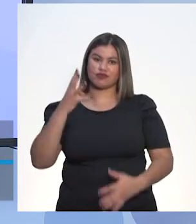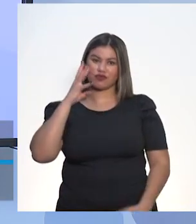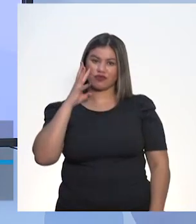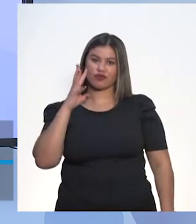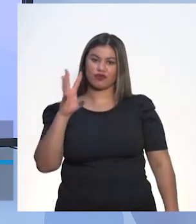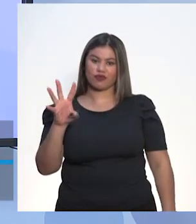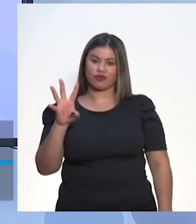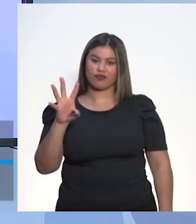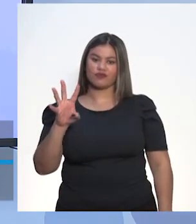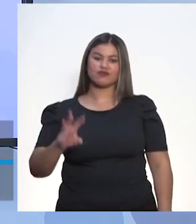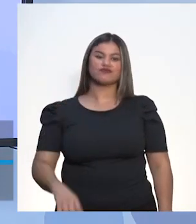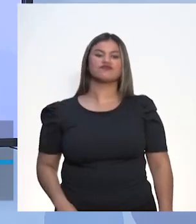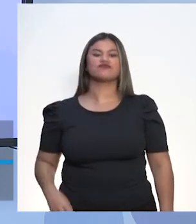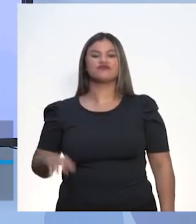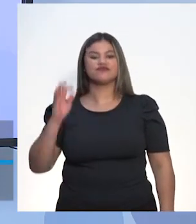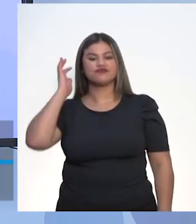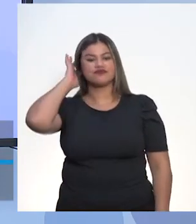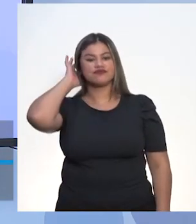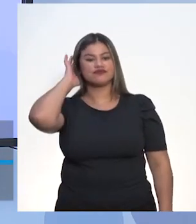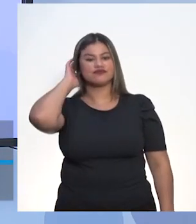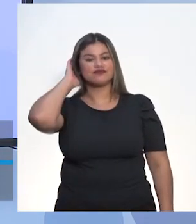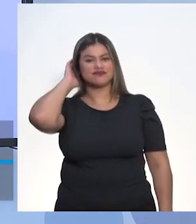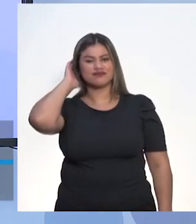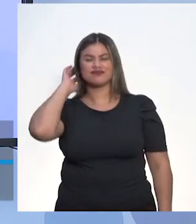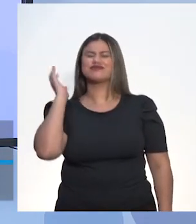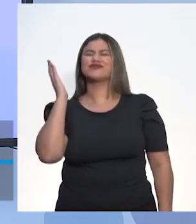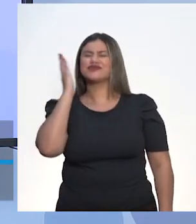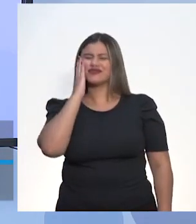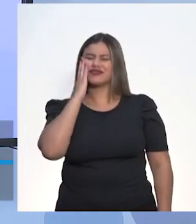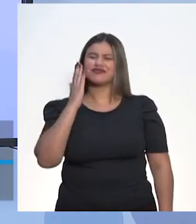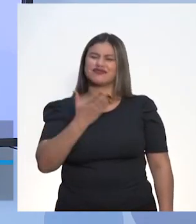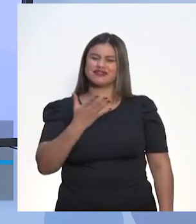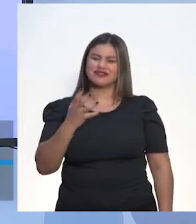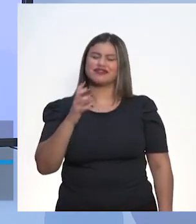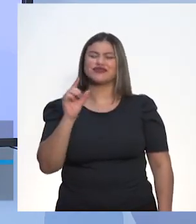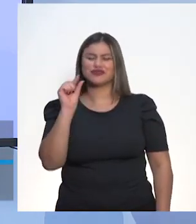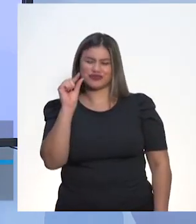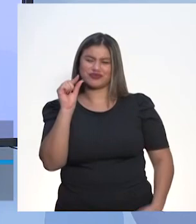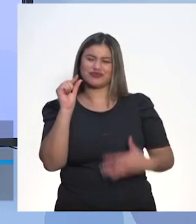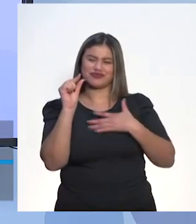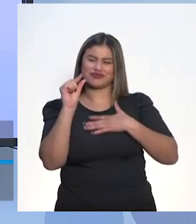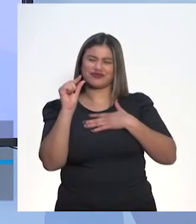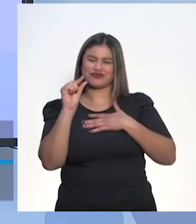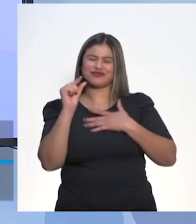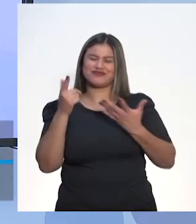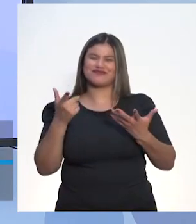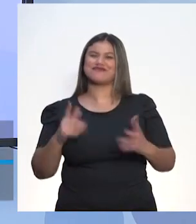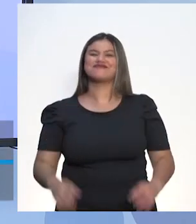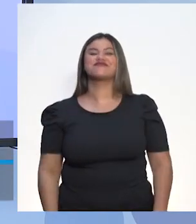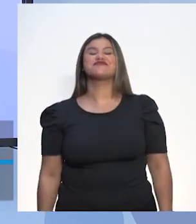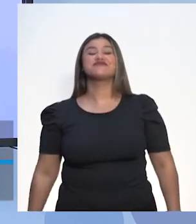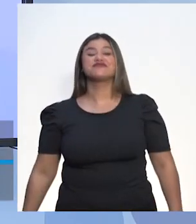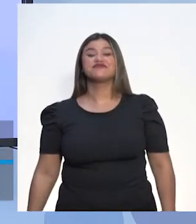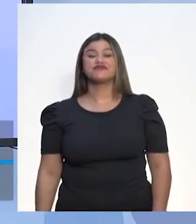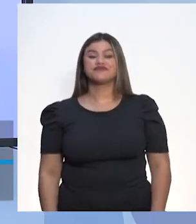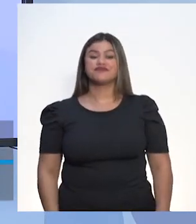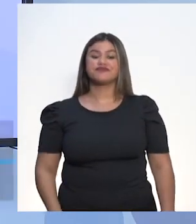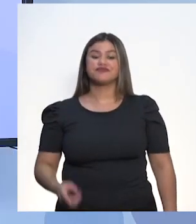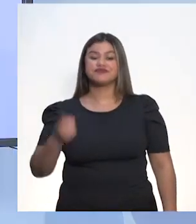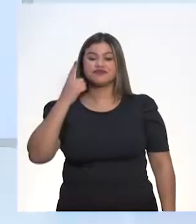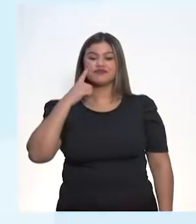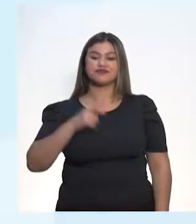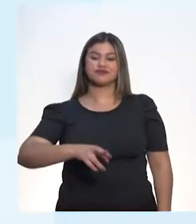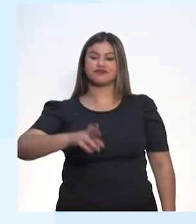Mas eu sei que, assim, um pouquinho, pelo menos, vocês também gostam da gente, tá? E eu agradeço por isso. Vamos para a resposta, então? Sobe para eles,